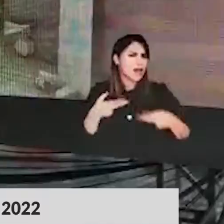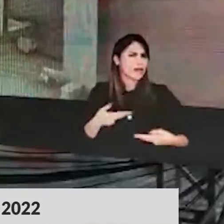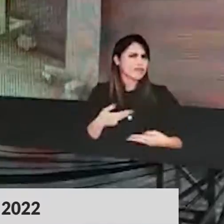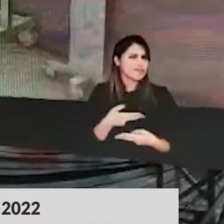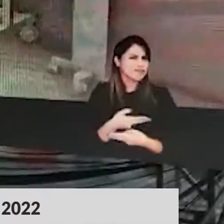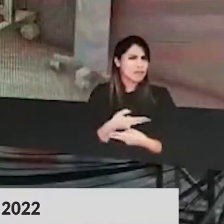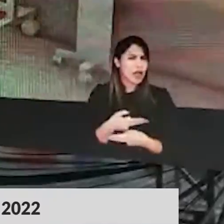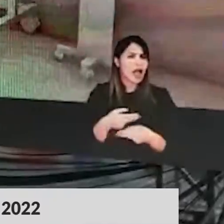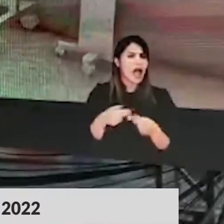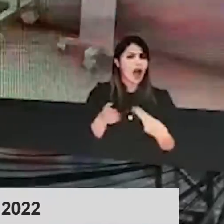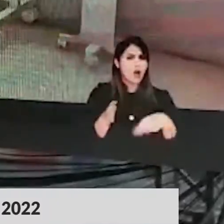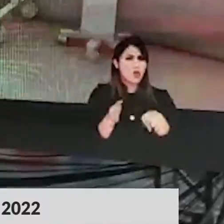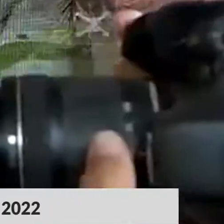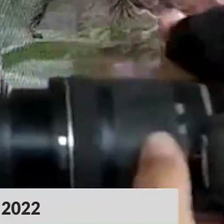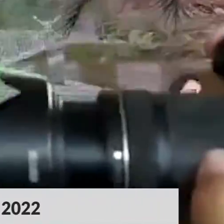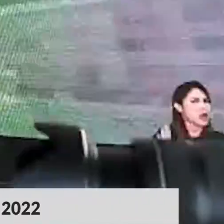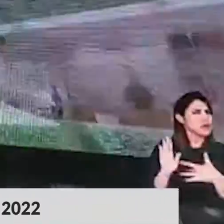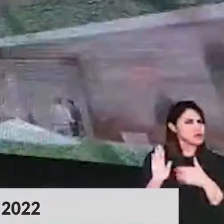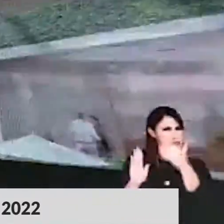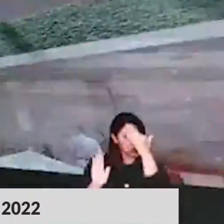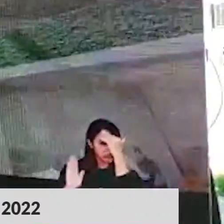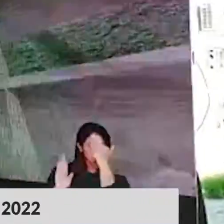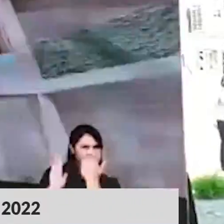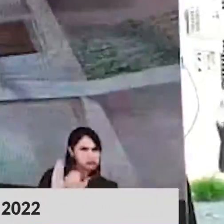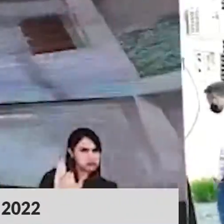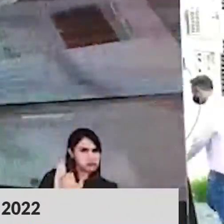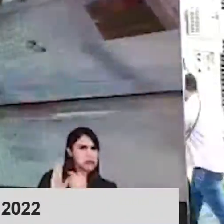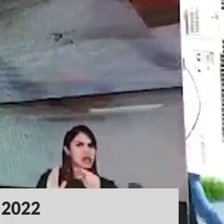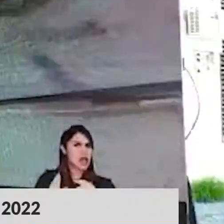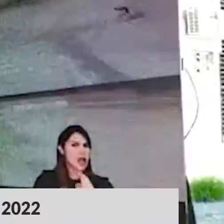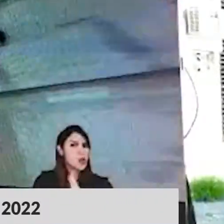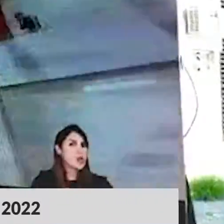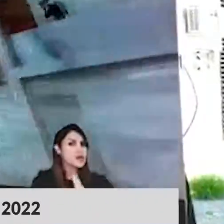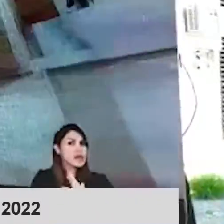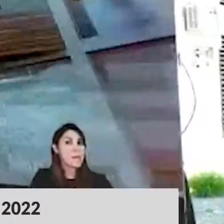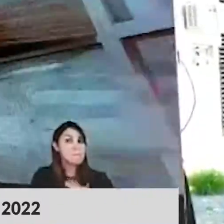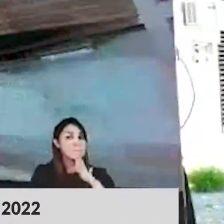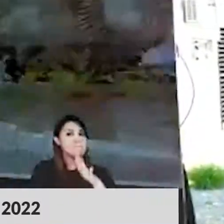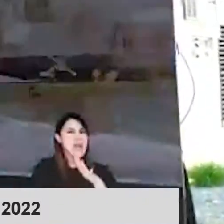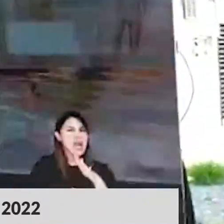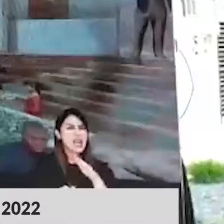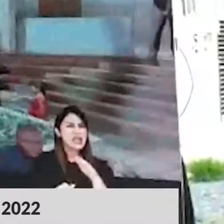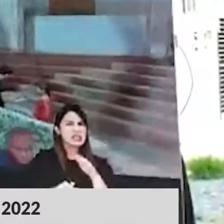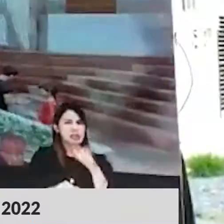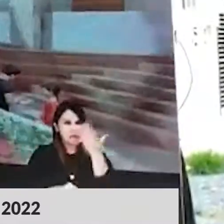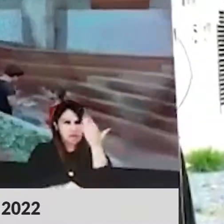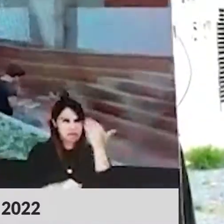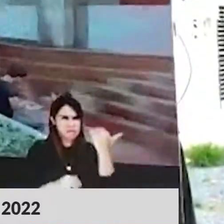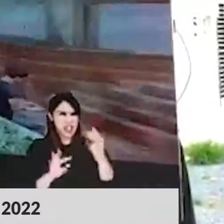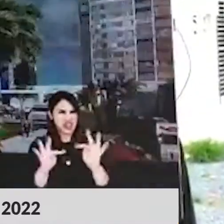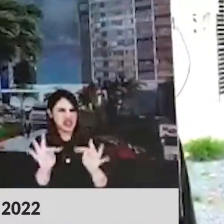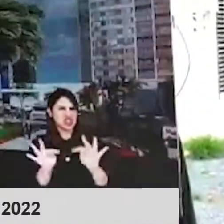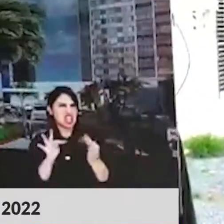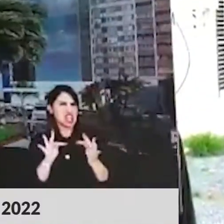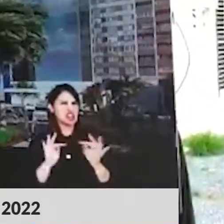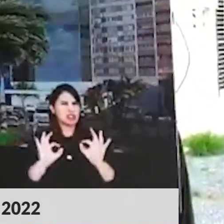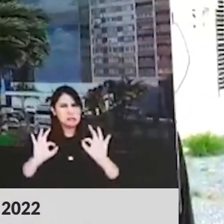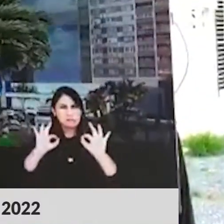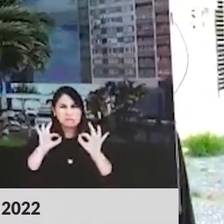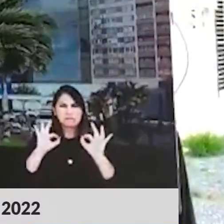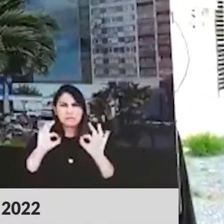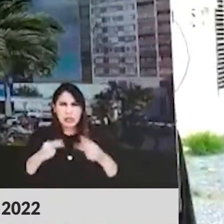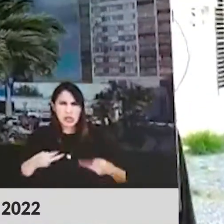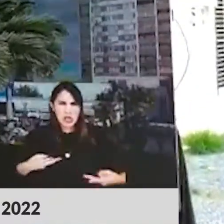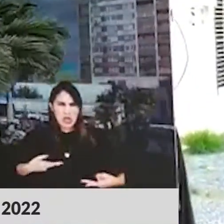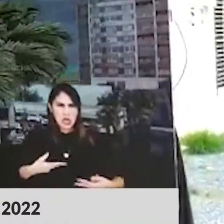prejuízo para toda a população, né? Que aguarda a obra, que espera ter atendimento de saúde com qualidade, e enquanto isso,